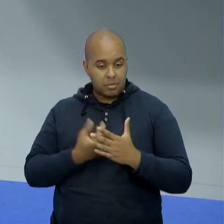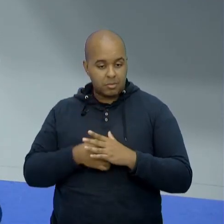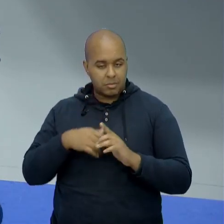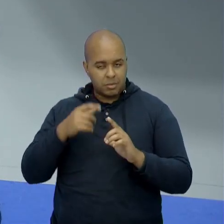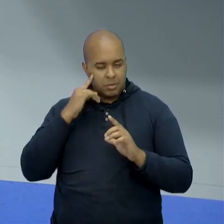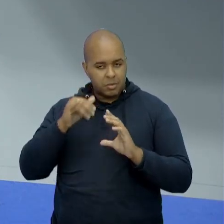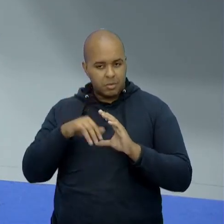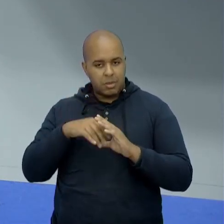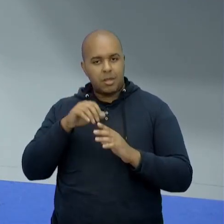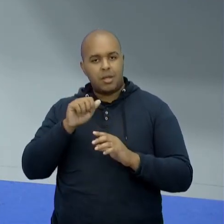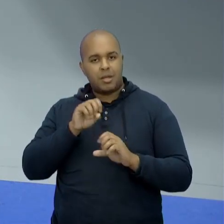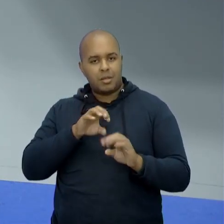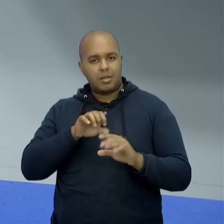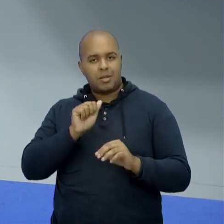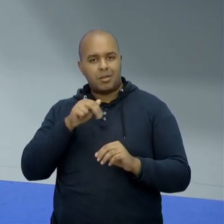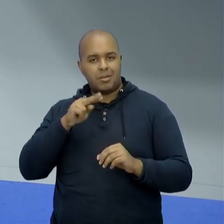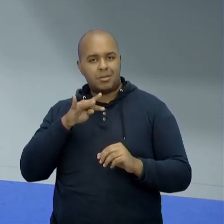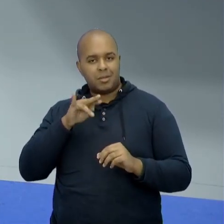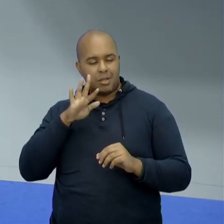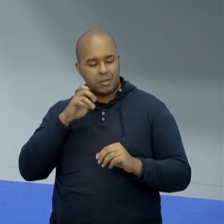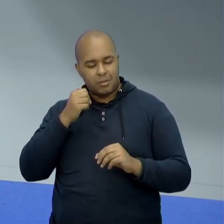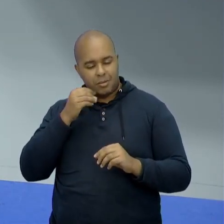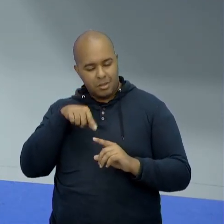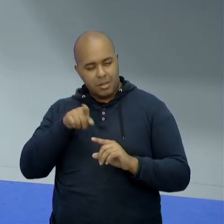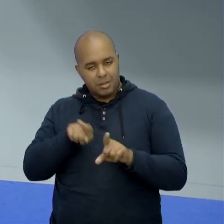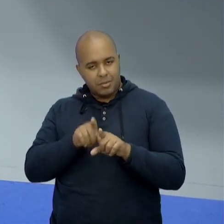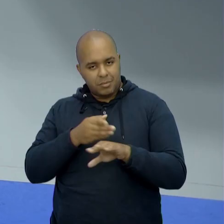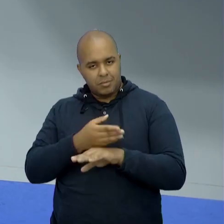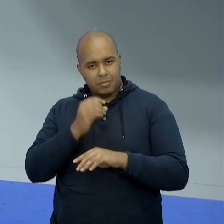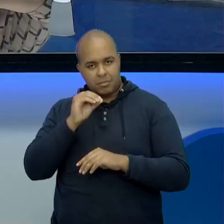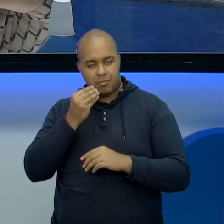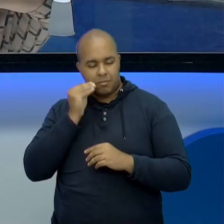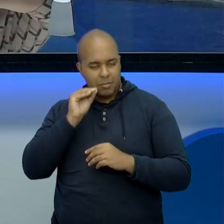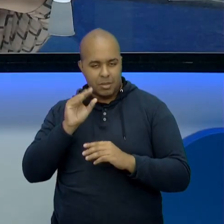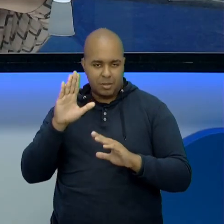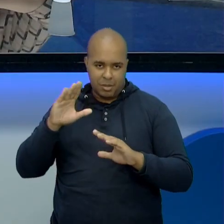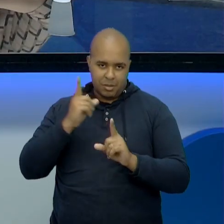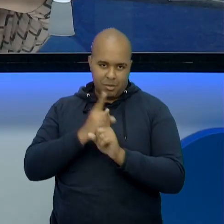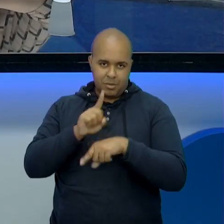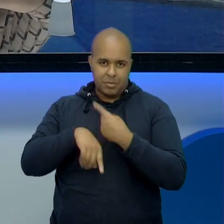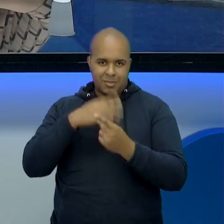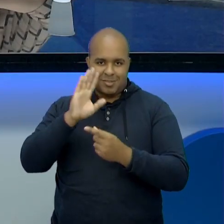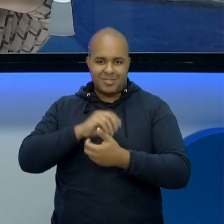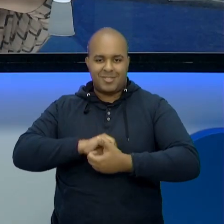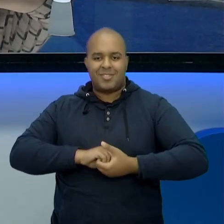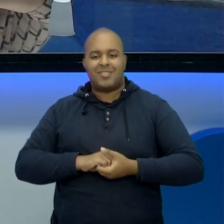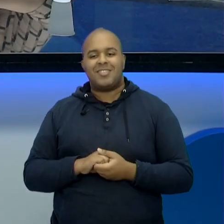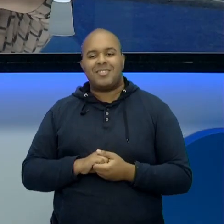educação antirracista. Estamos lá também. Um beijo, um queijo e até a próxima aula.